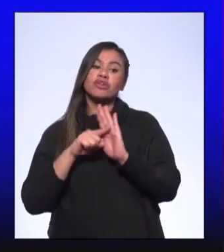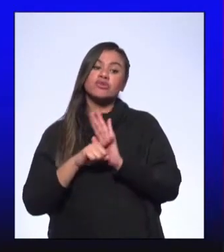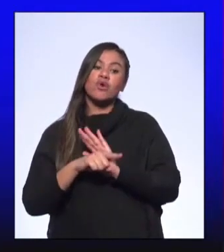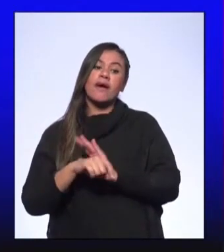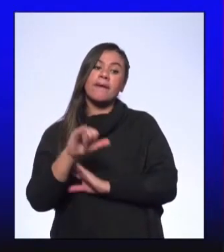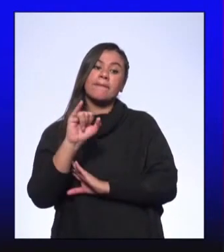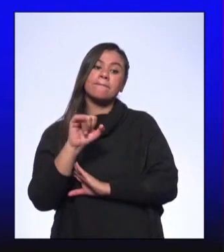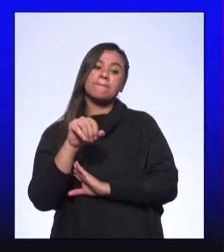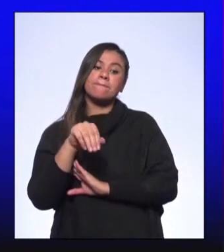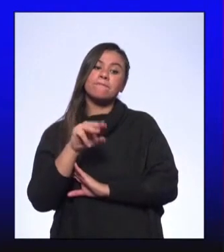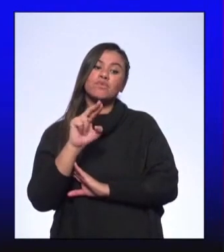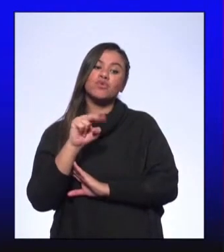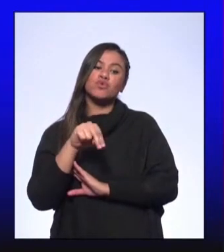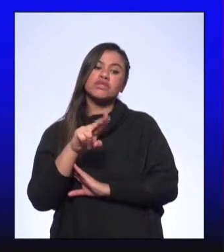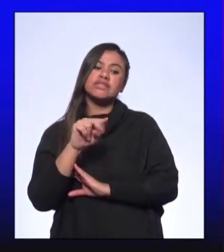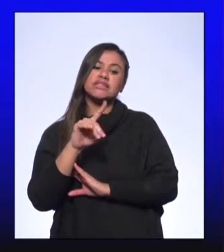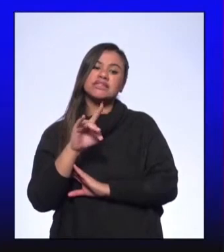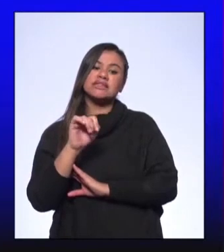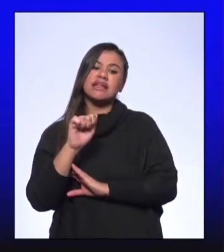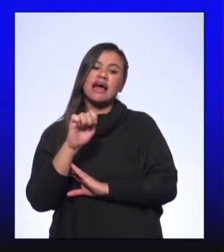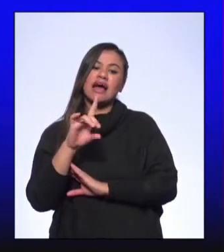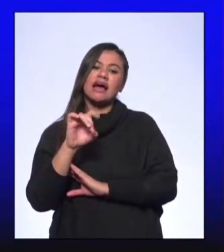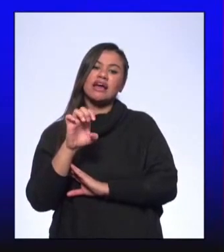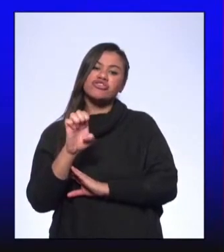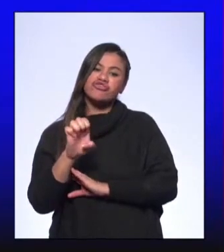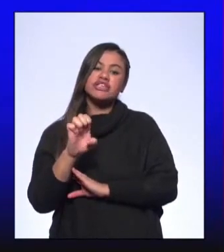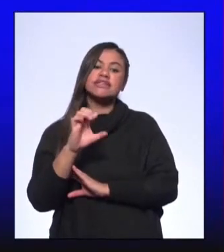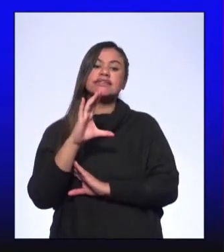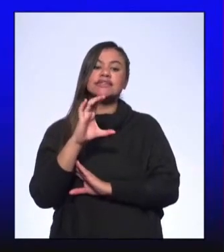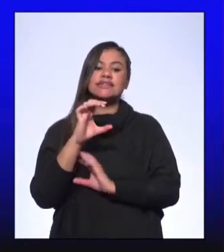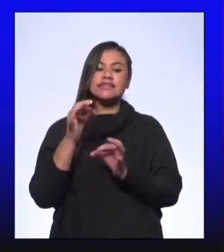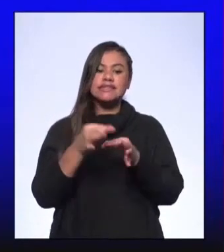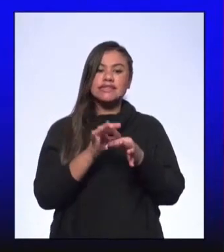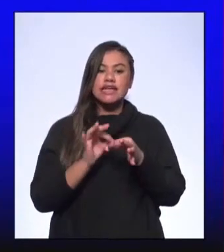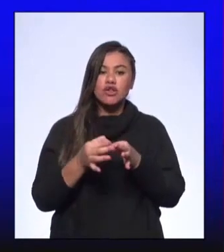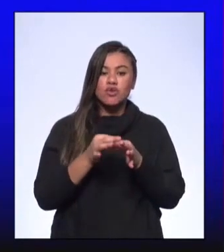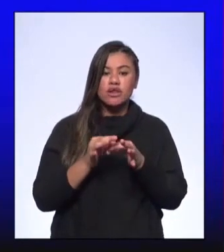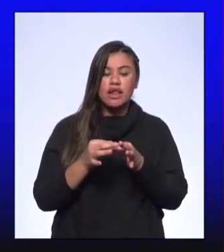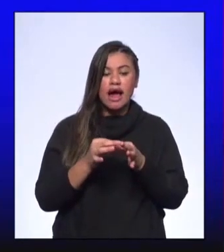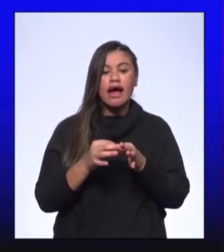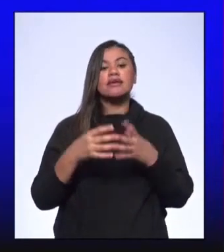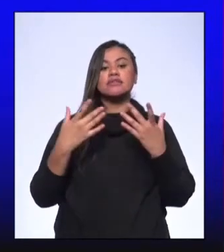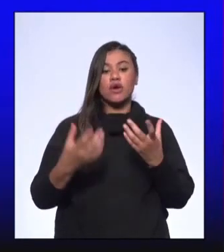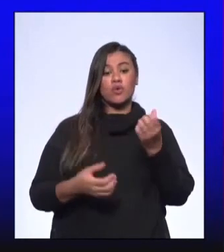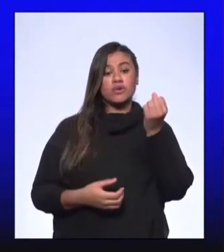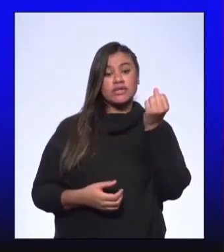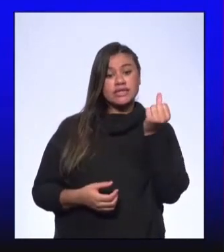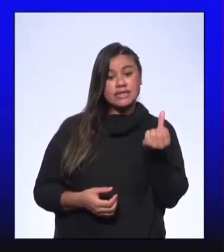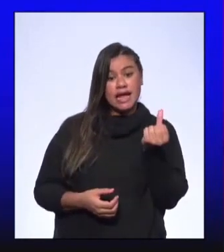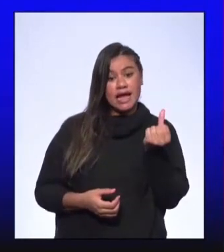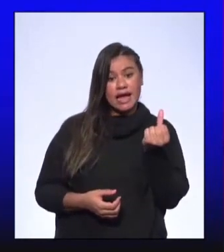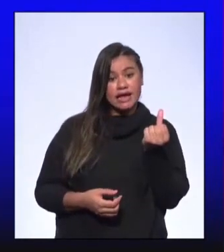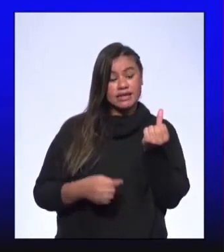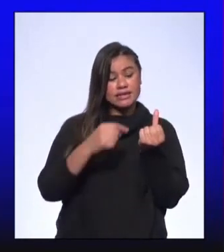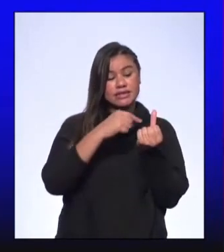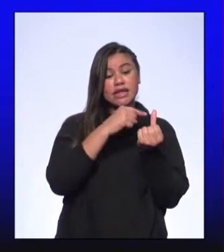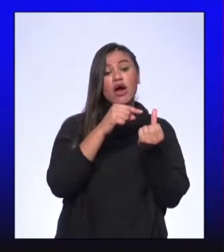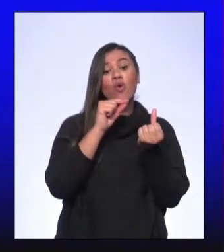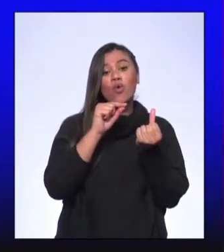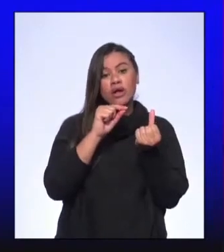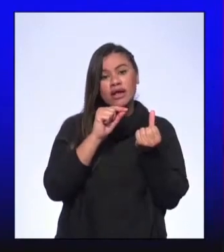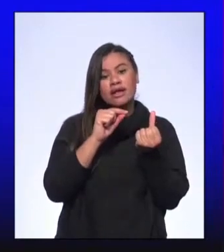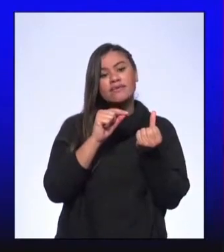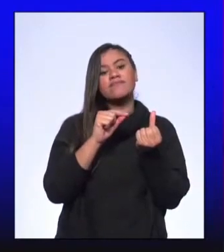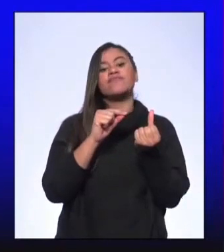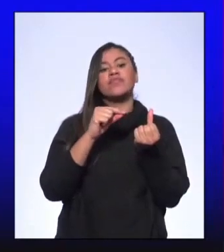disponível comercialmente. E bingo, 6 dos 8 que tinham sorologia negativa tinham evidência de